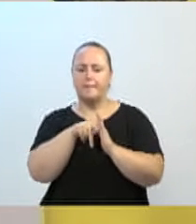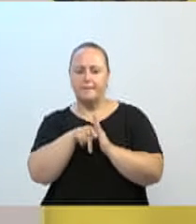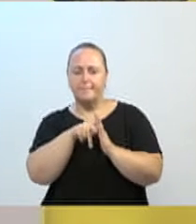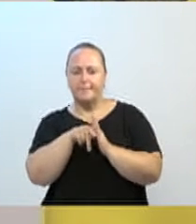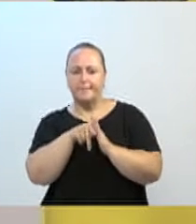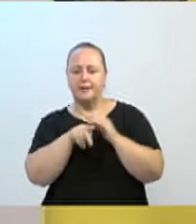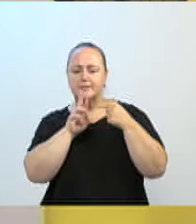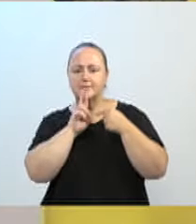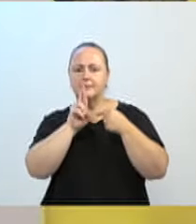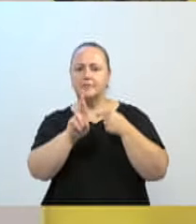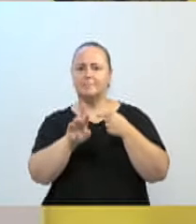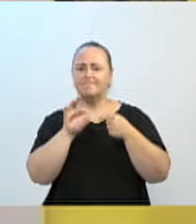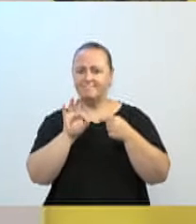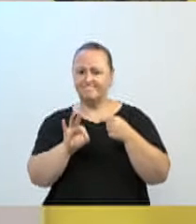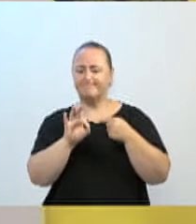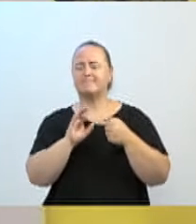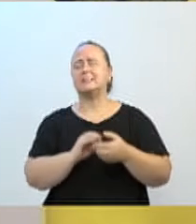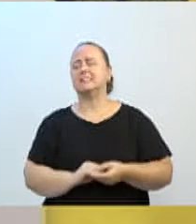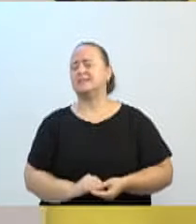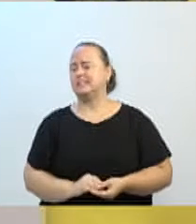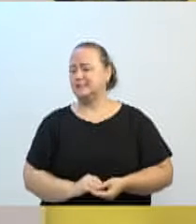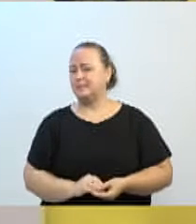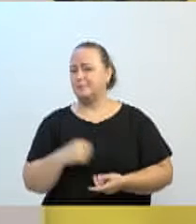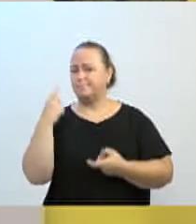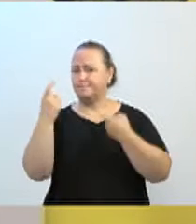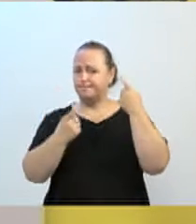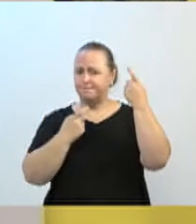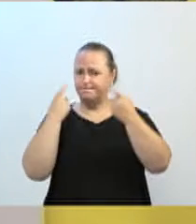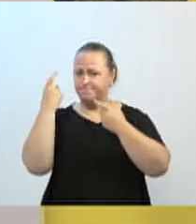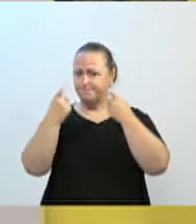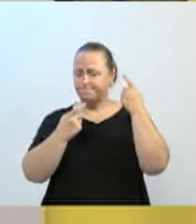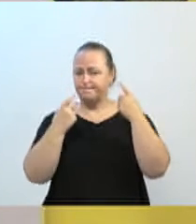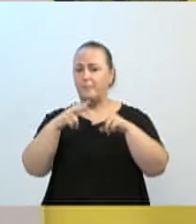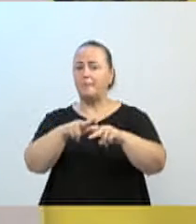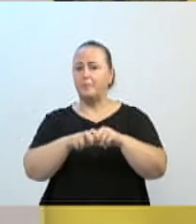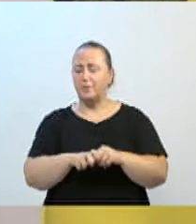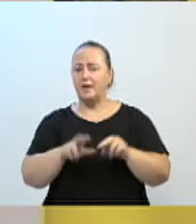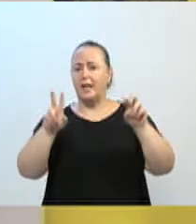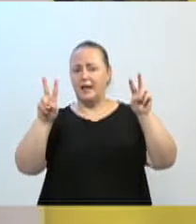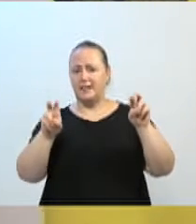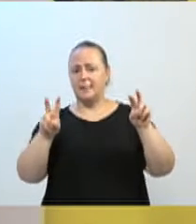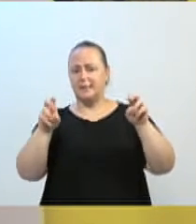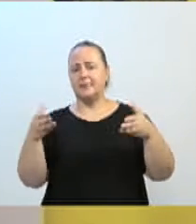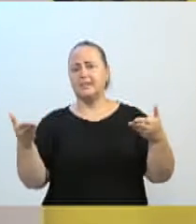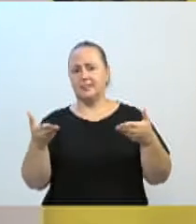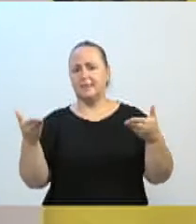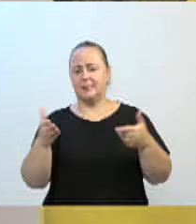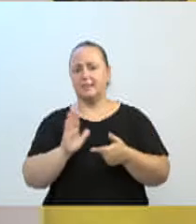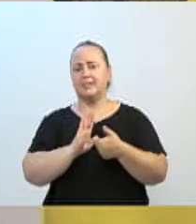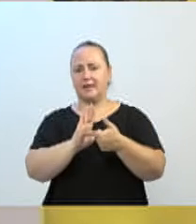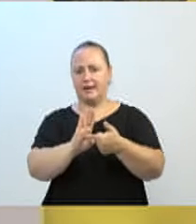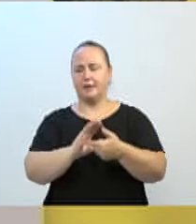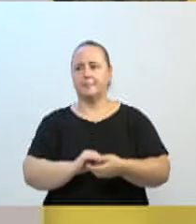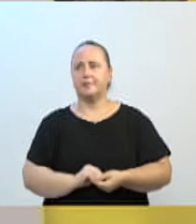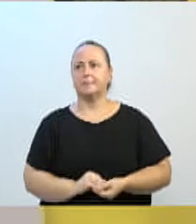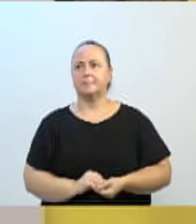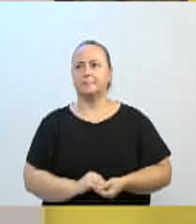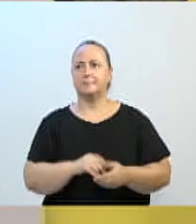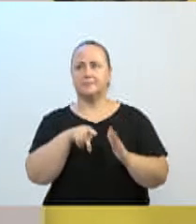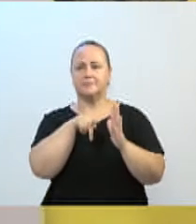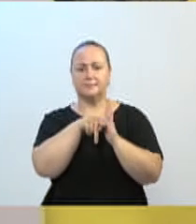é alarmante. E é sobre este assunto que irei discorrer na tarde de hoje. A pesquisa realizada